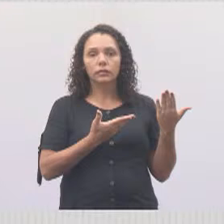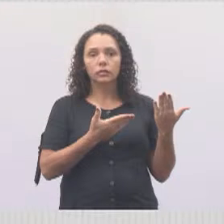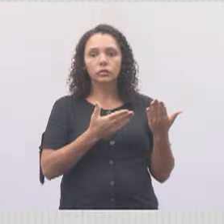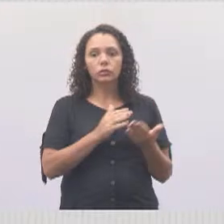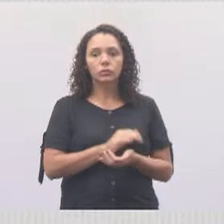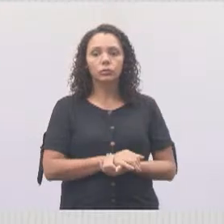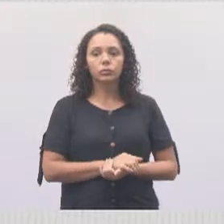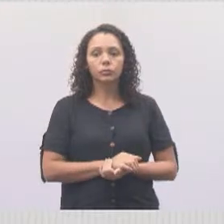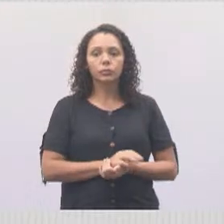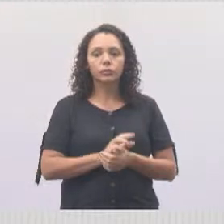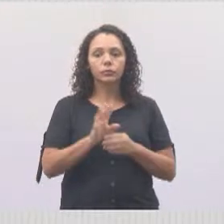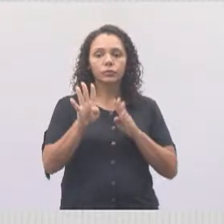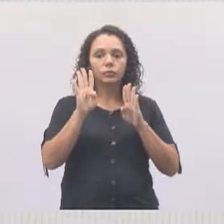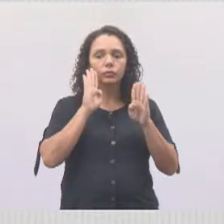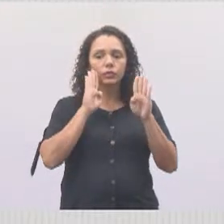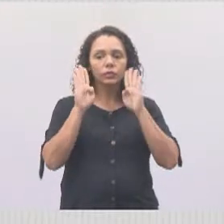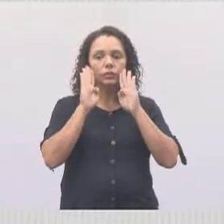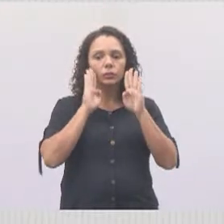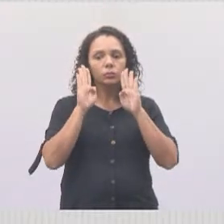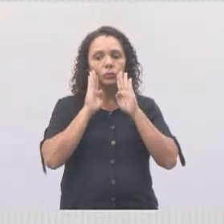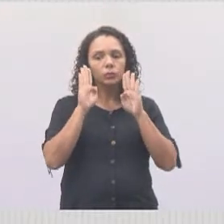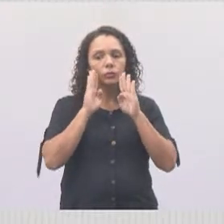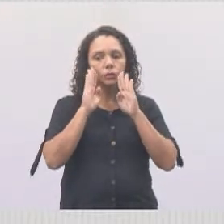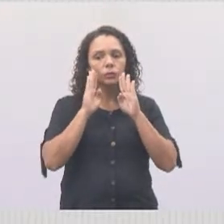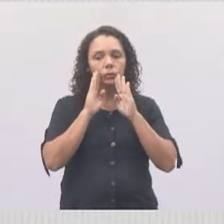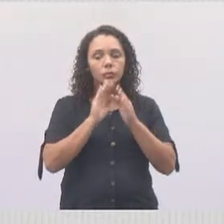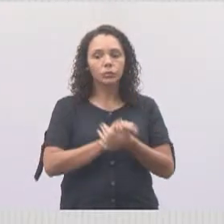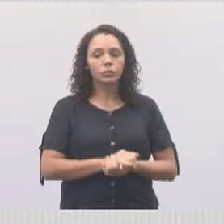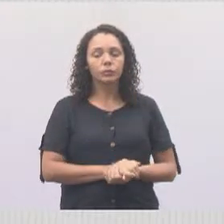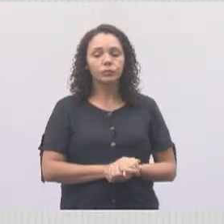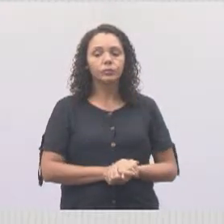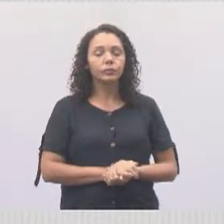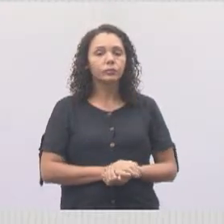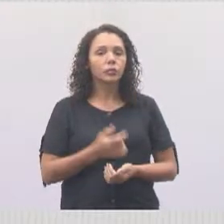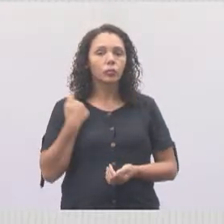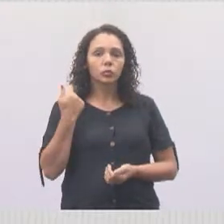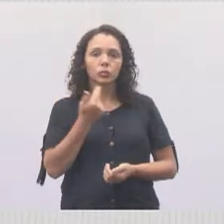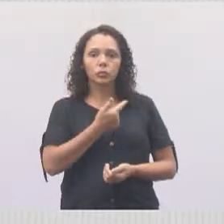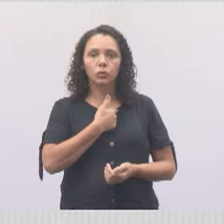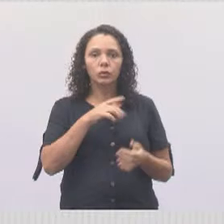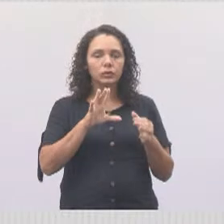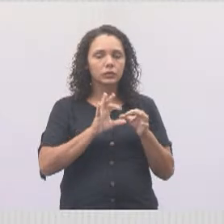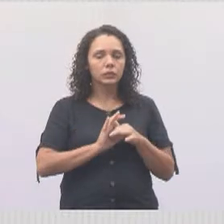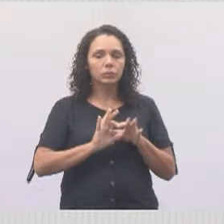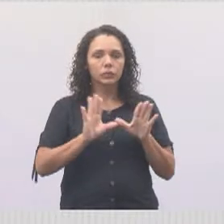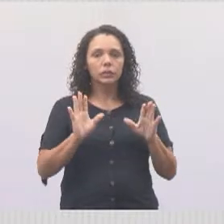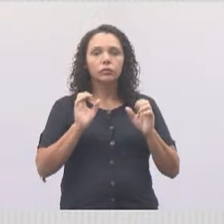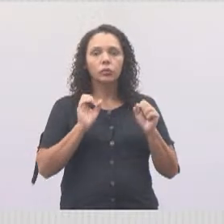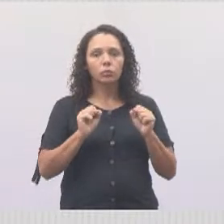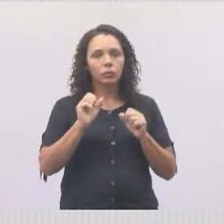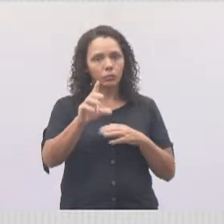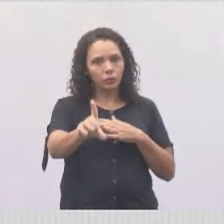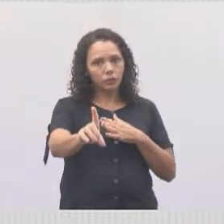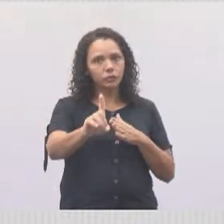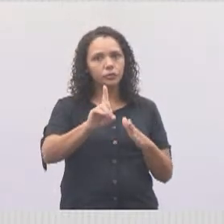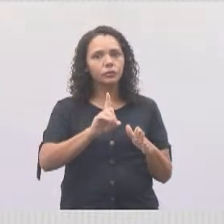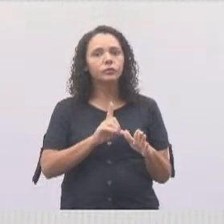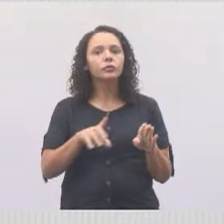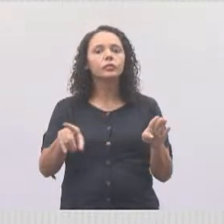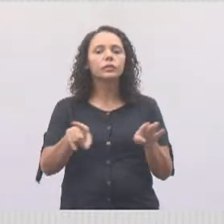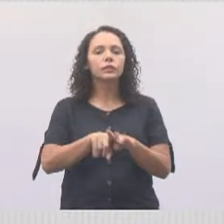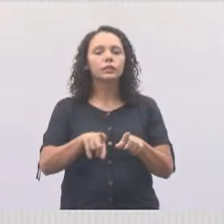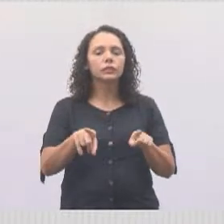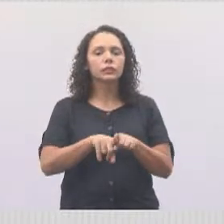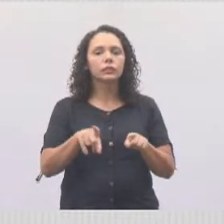Esporte, meu Facebook, meu e-mail. Nosso gabinete está aberto aí para vocês, ok? Nossos